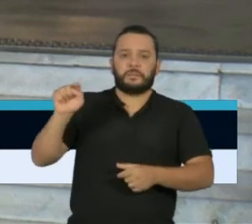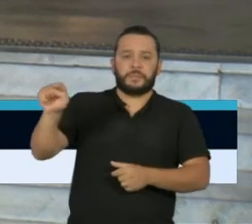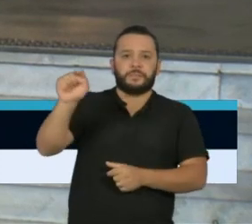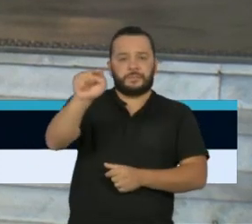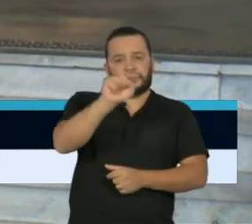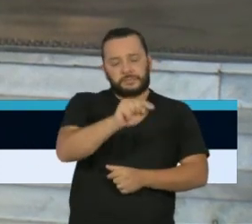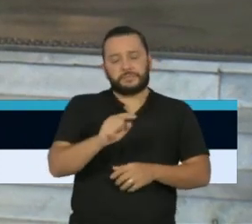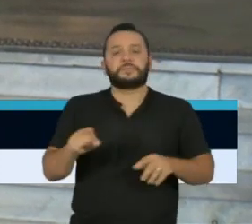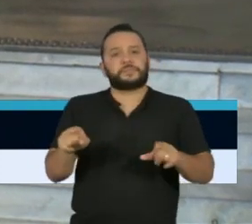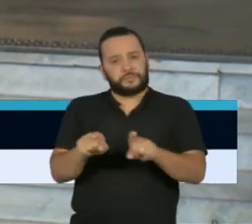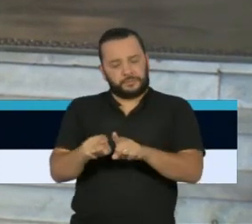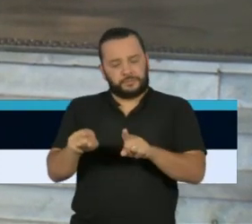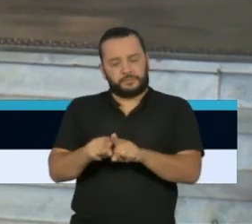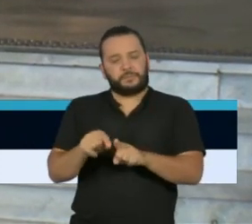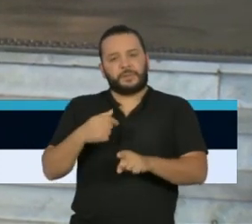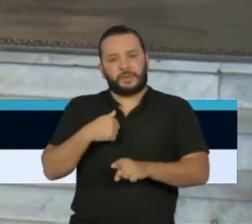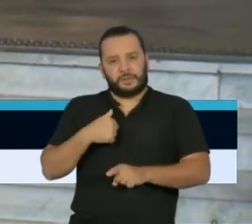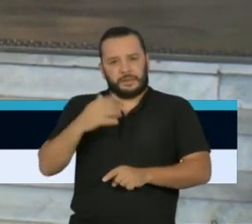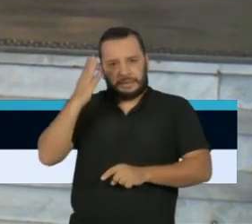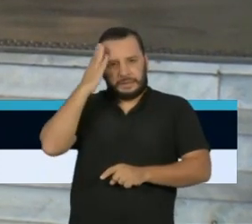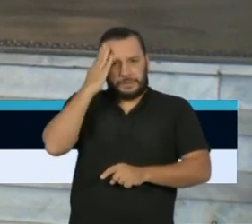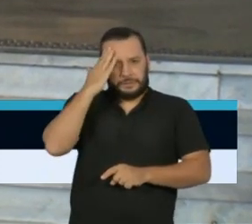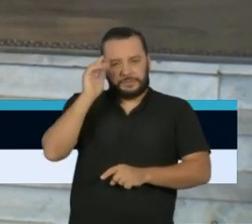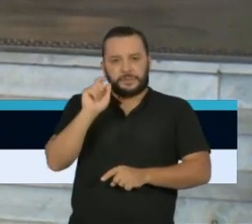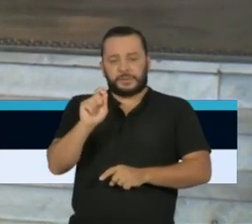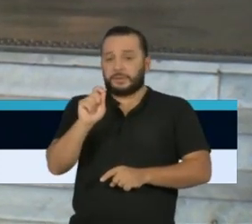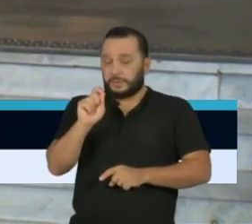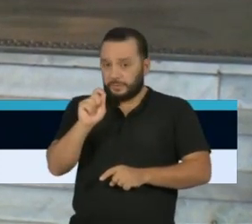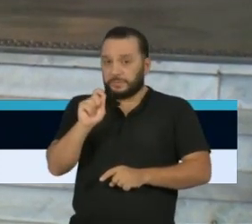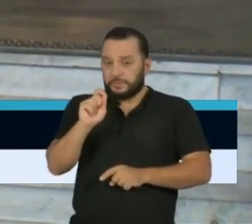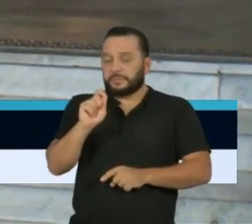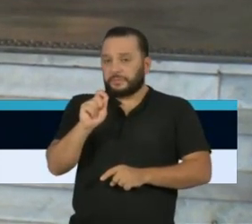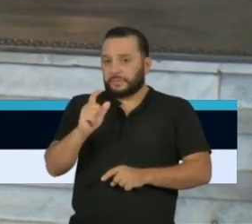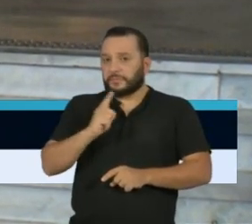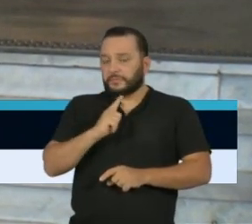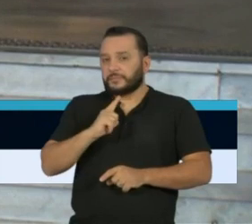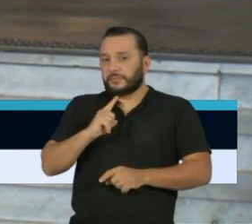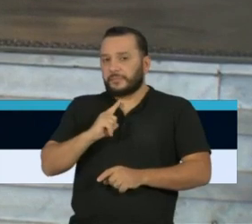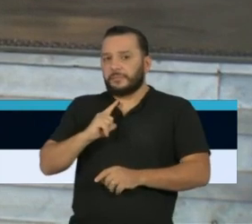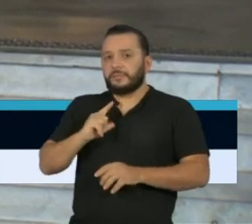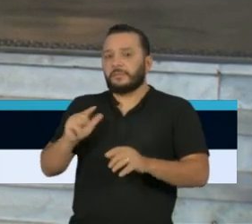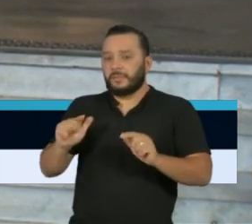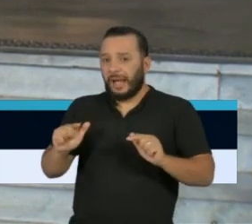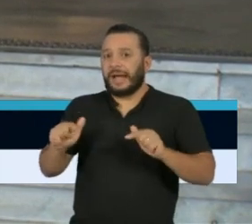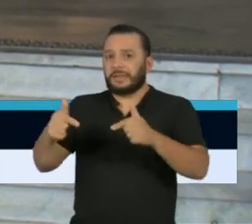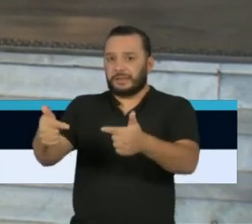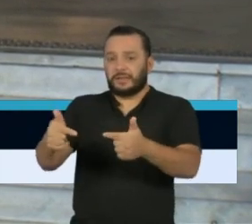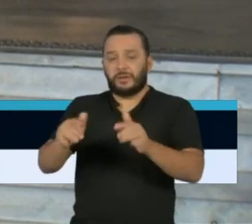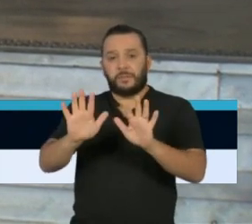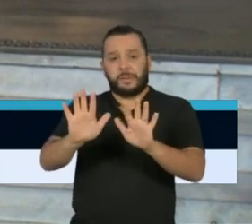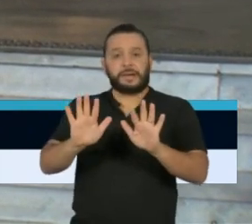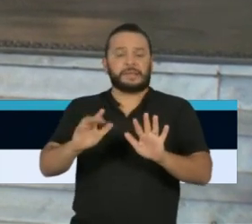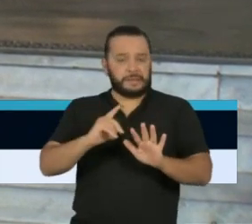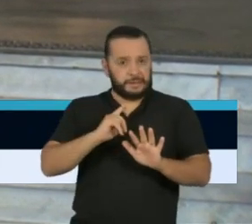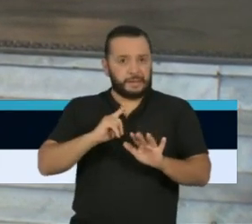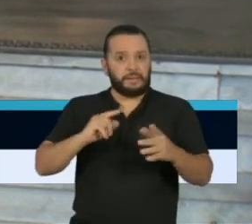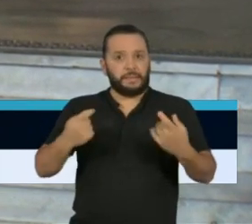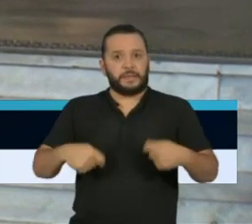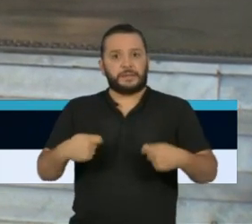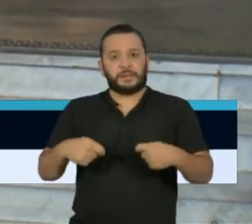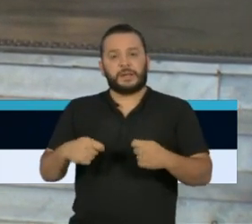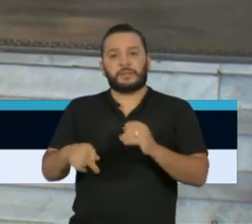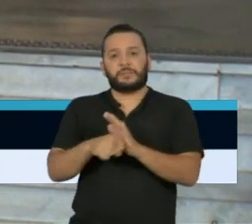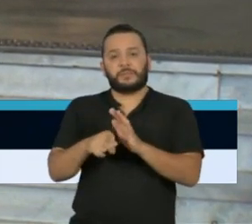nessas comunidades é impossível falar de uma ação sem lembrar da necessidade de